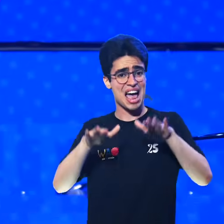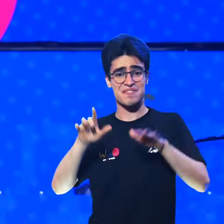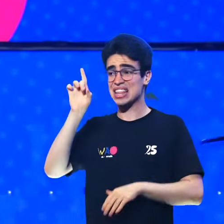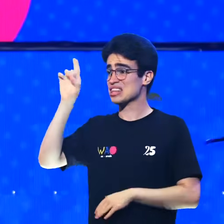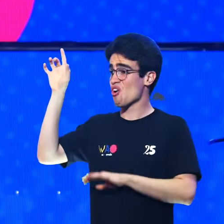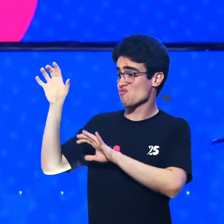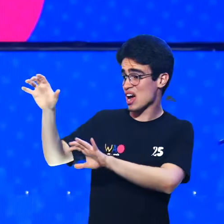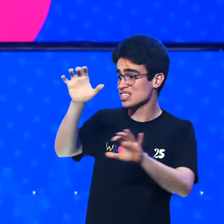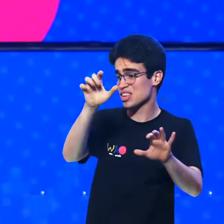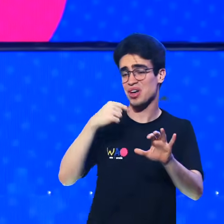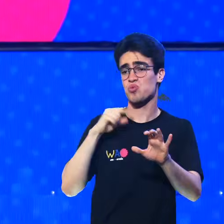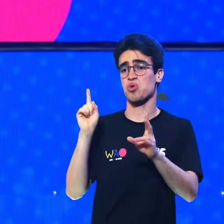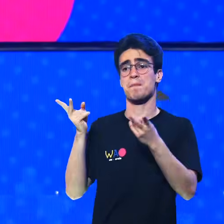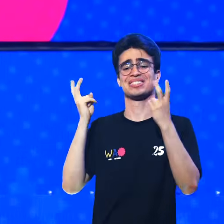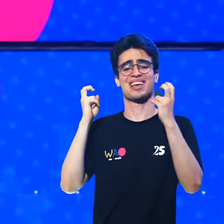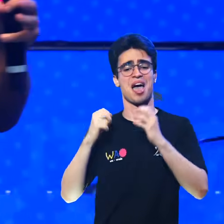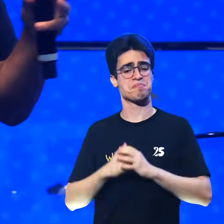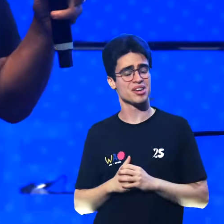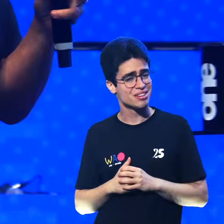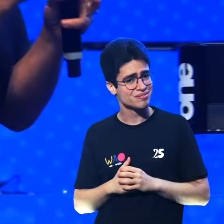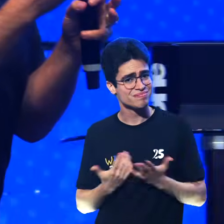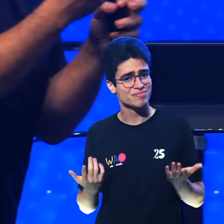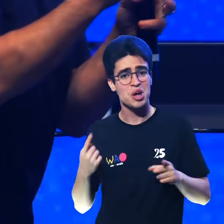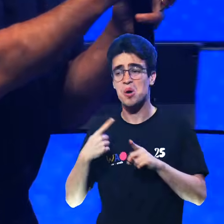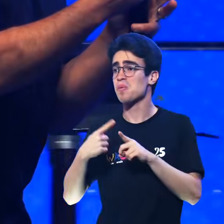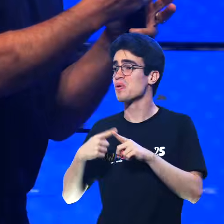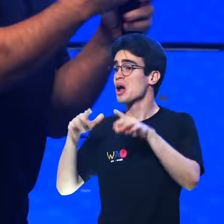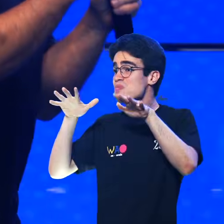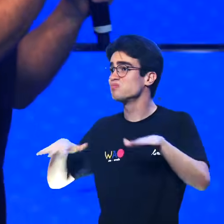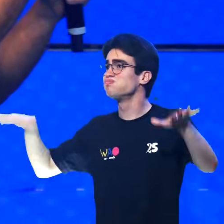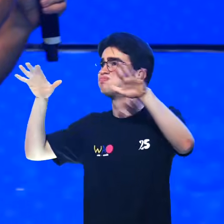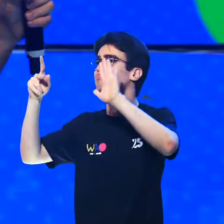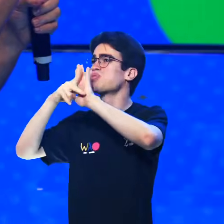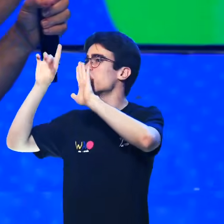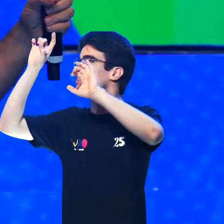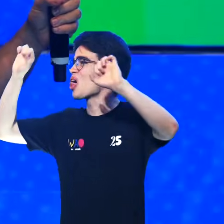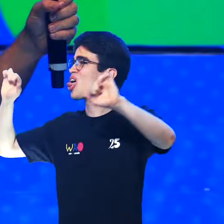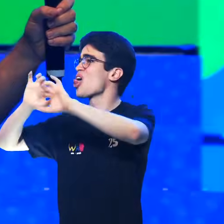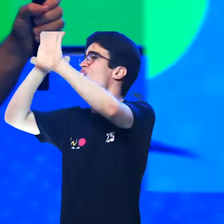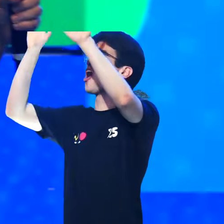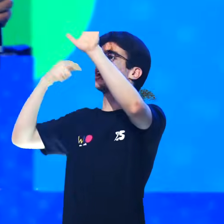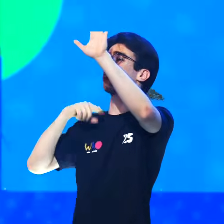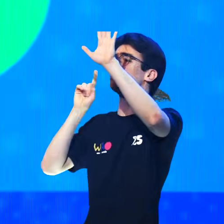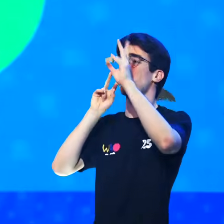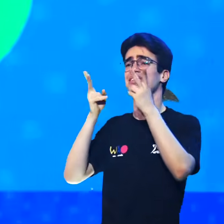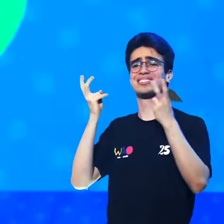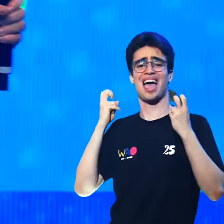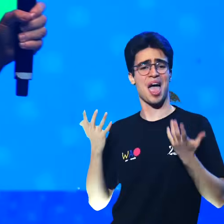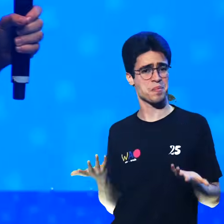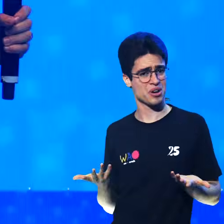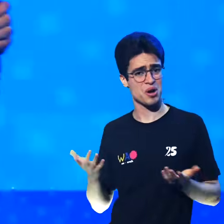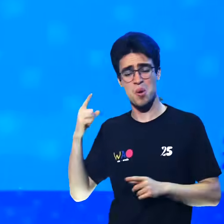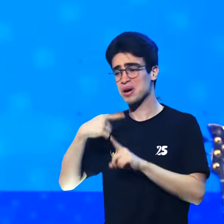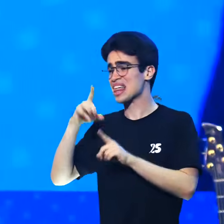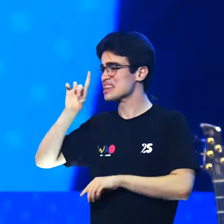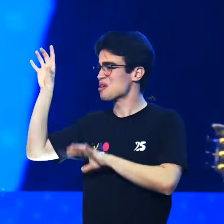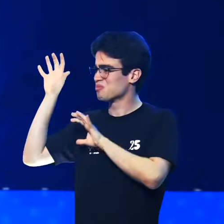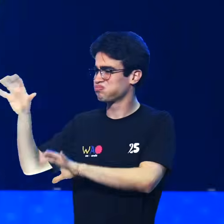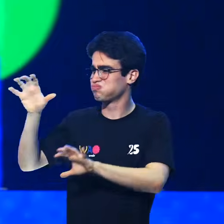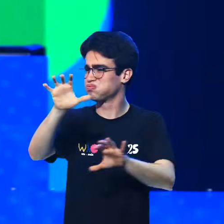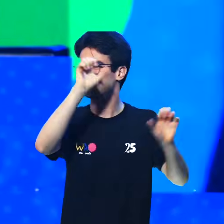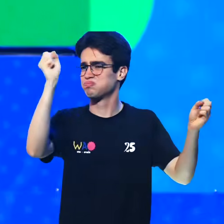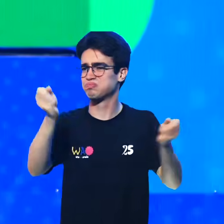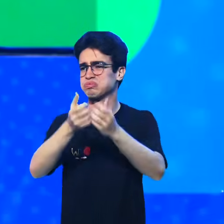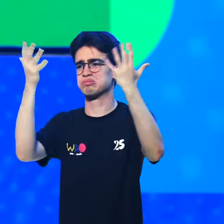está fazendo. A gente não percebe o ambiente da glória, a gente não percebe que Deus está operando,